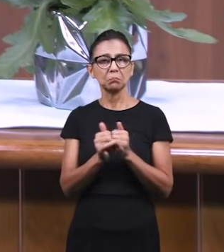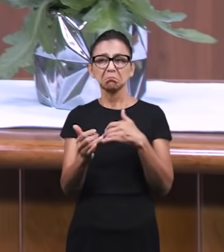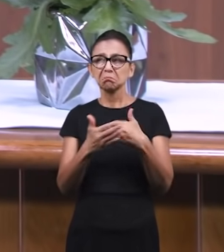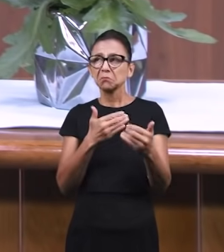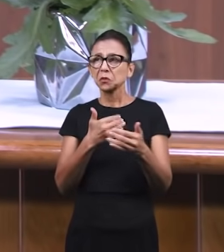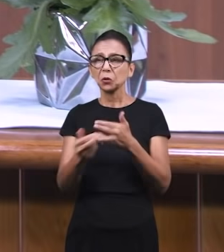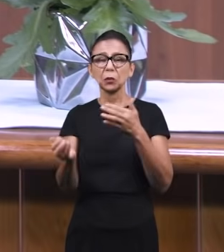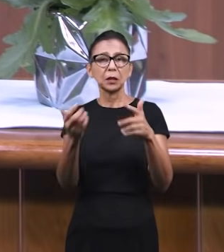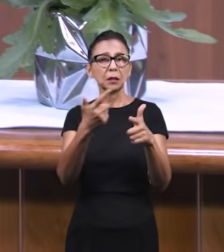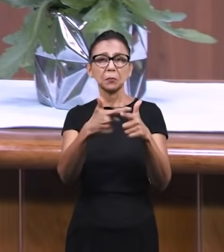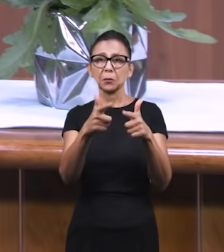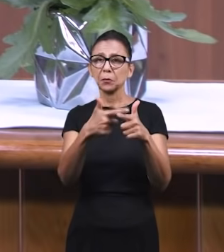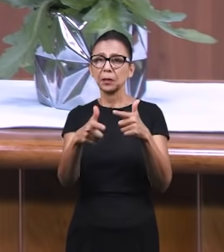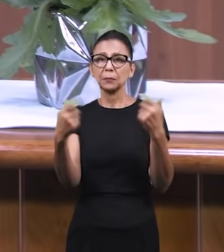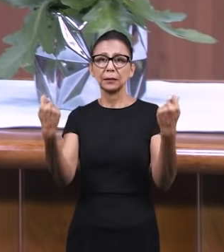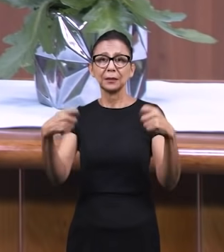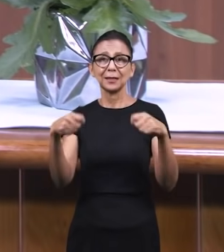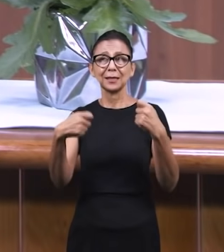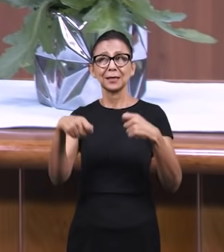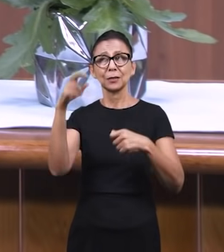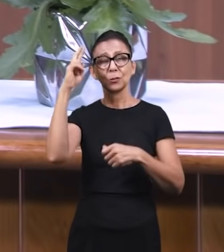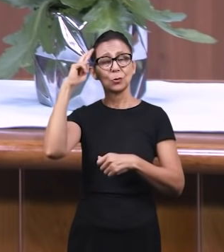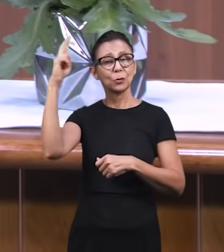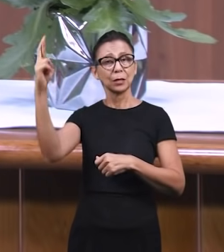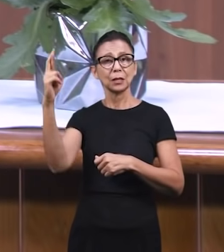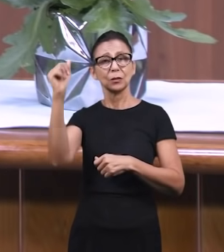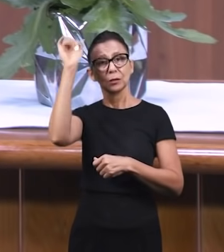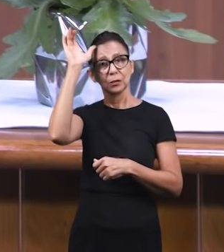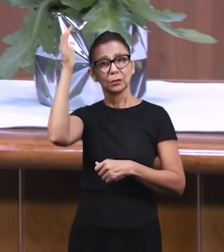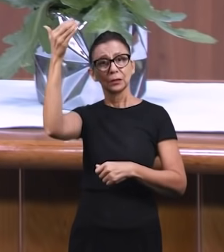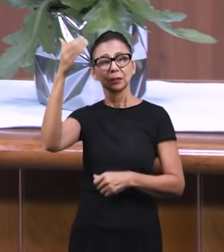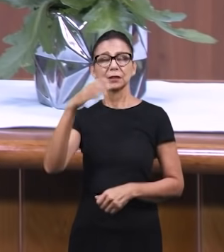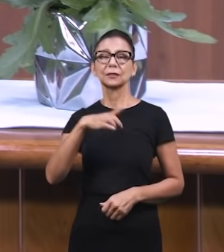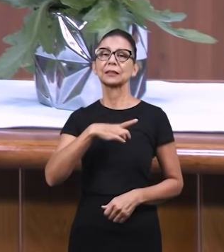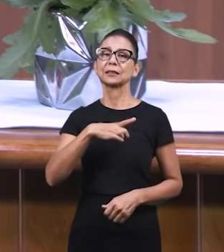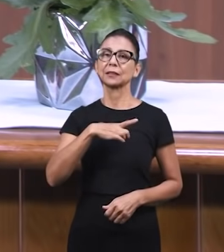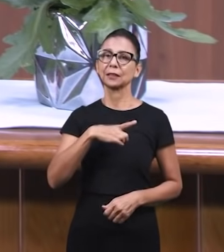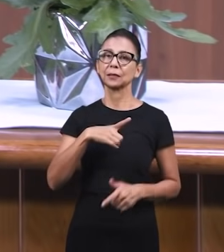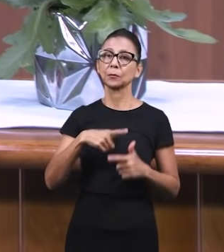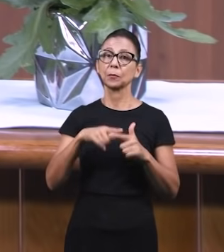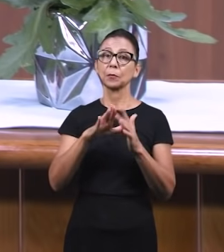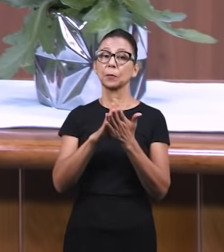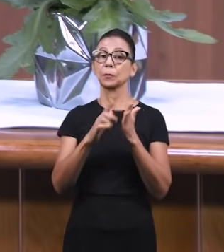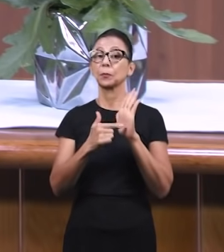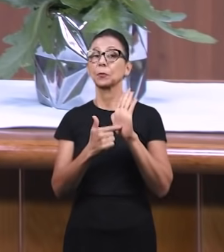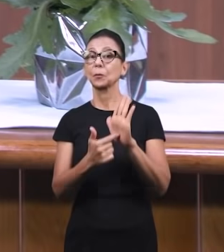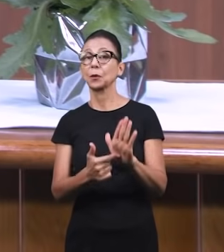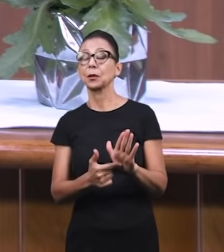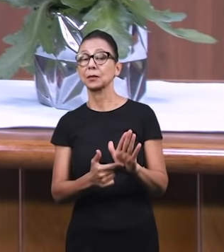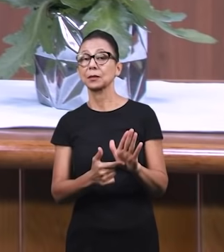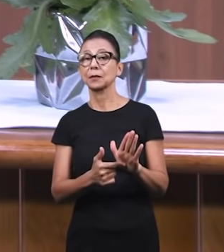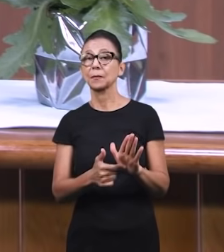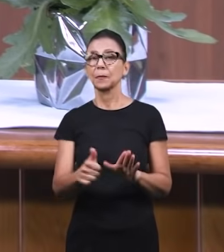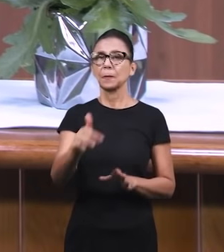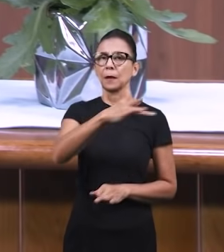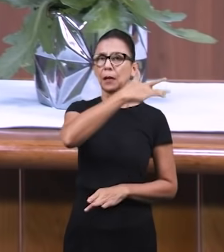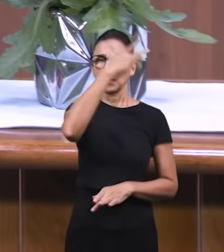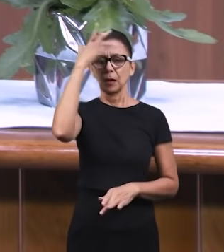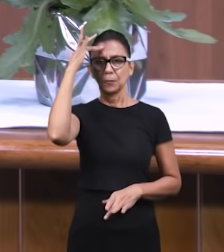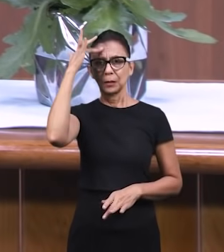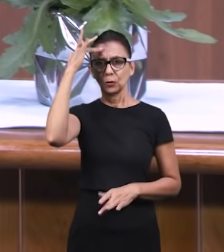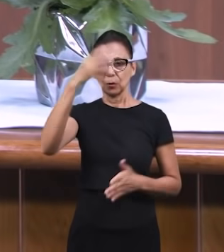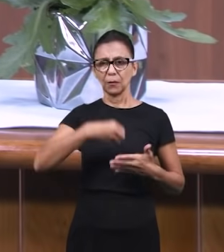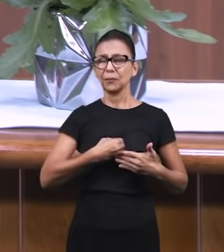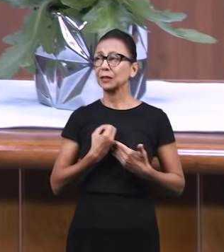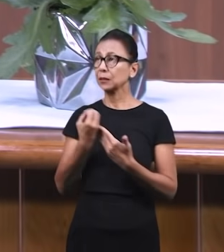tem o poder de cuidar. Cuida de tudo. Porque a palavra diz assim, né? Que quando o homem, ele entrega o caminho ao Senhor e confia nele,